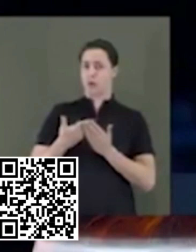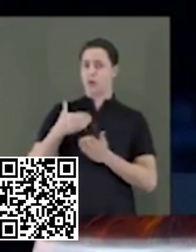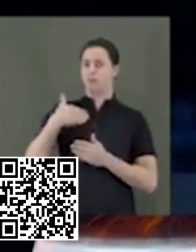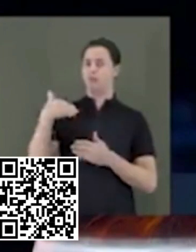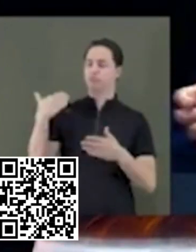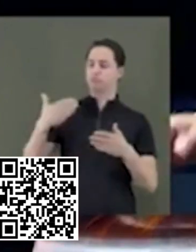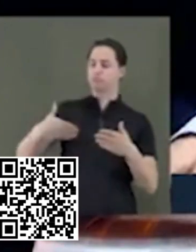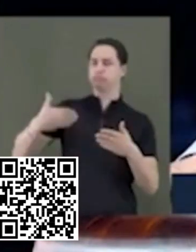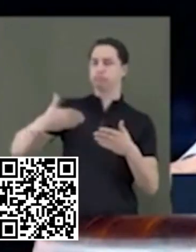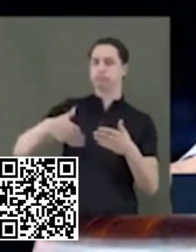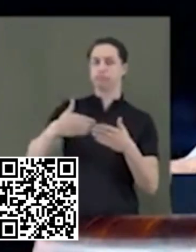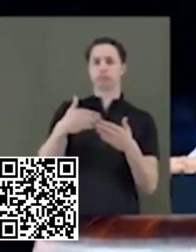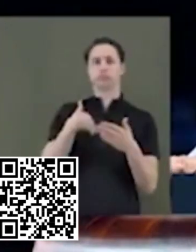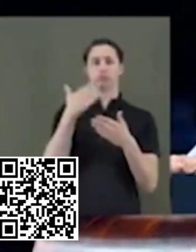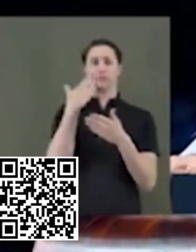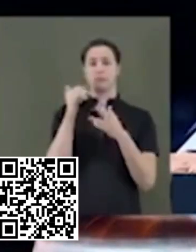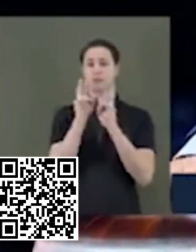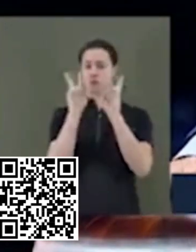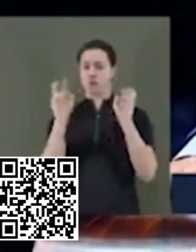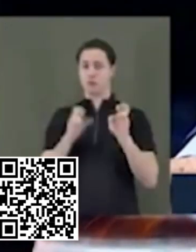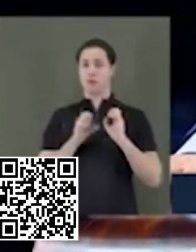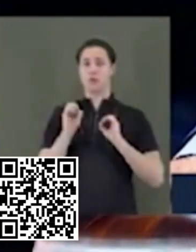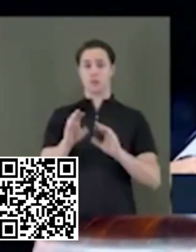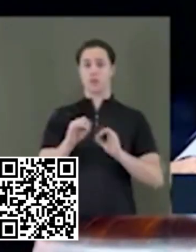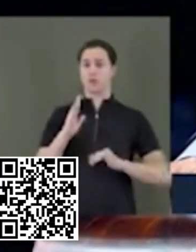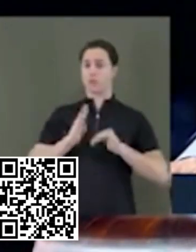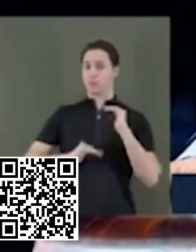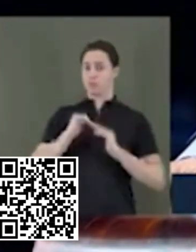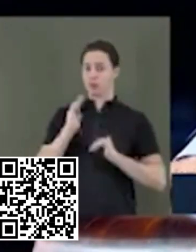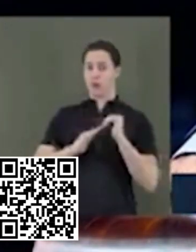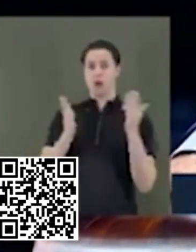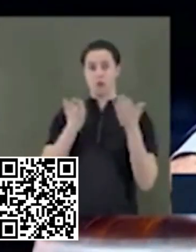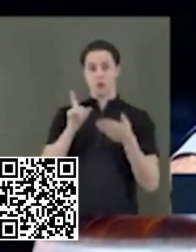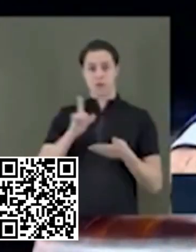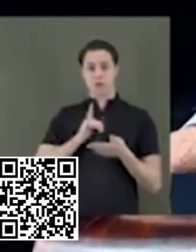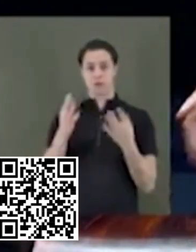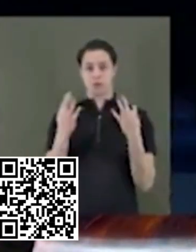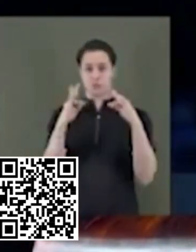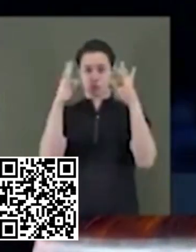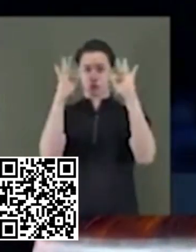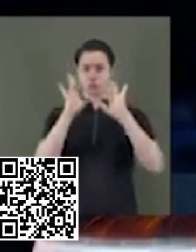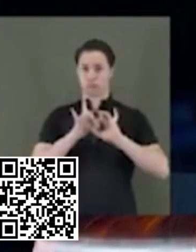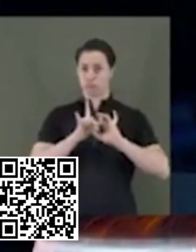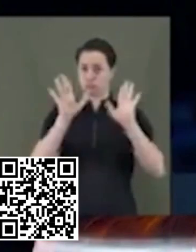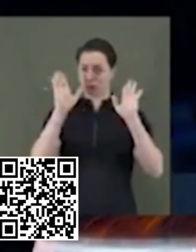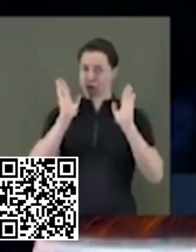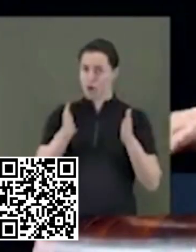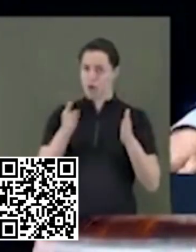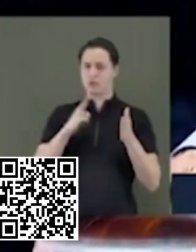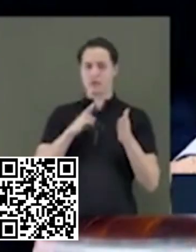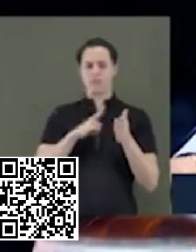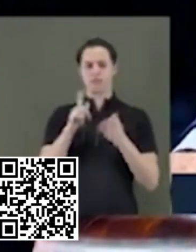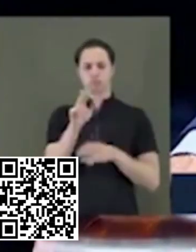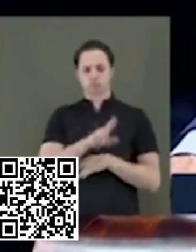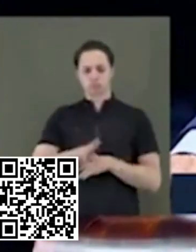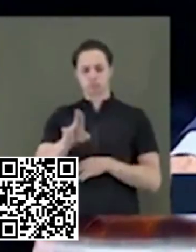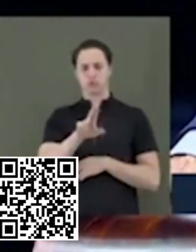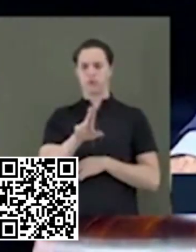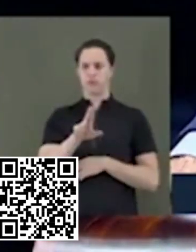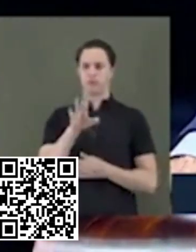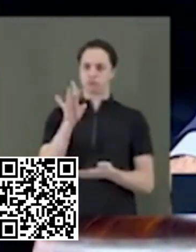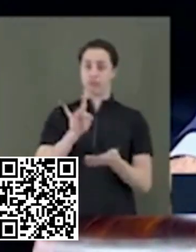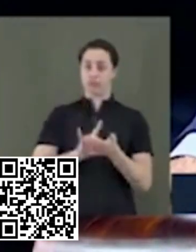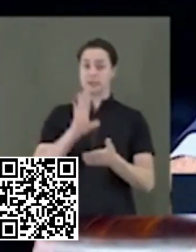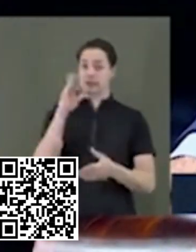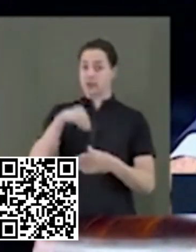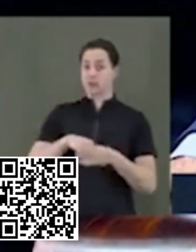engatinhando com relação à educação profissional. Nós aí com a tecnologia disponível para ser aplicada, inclusive na